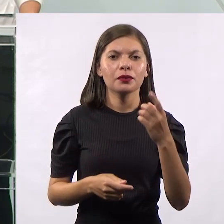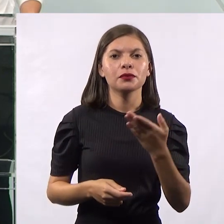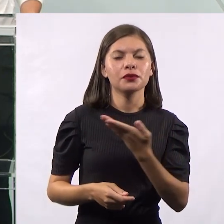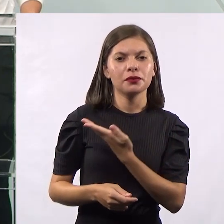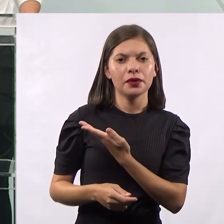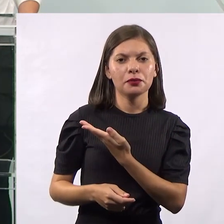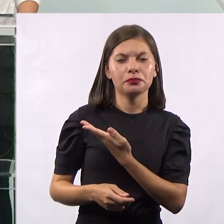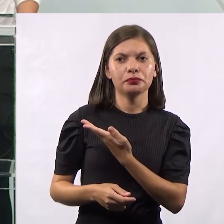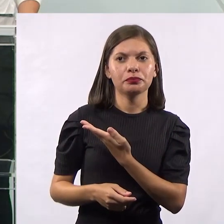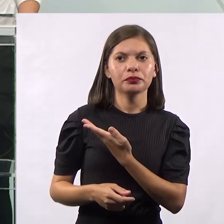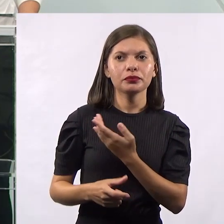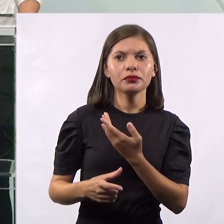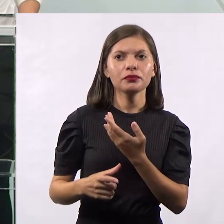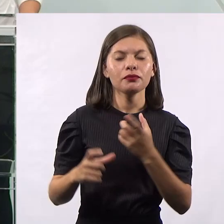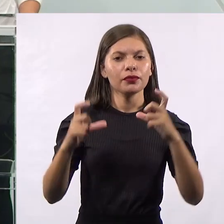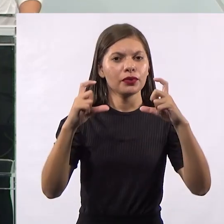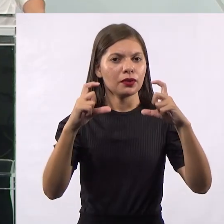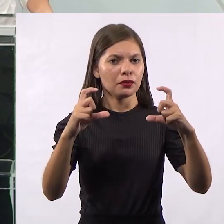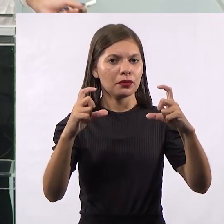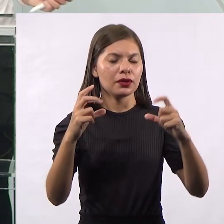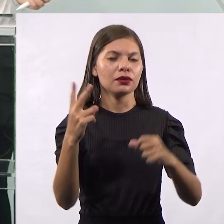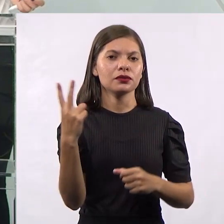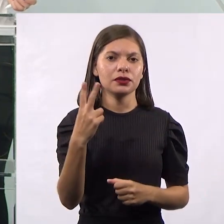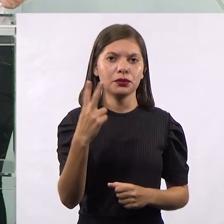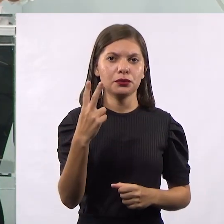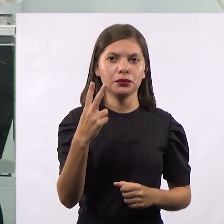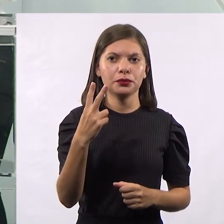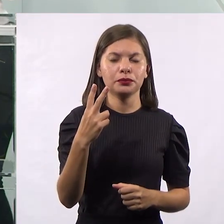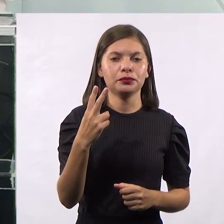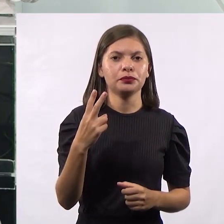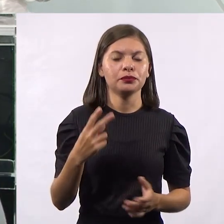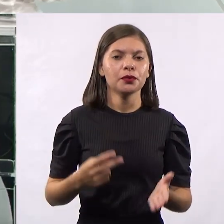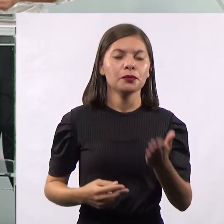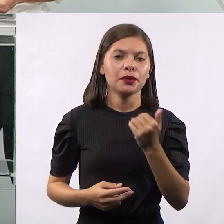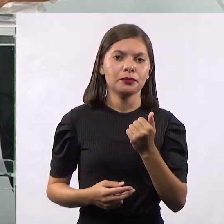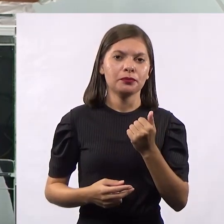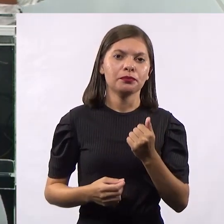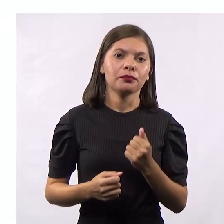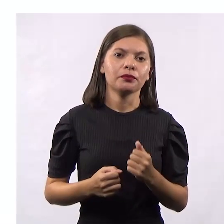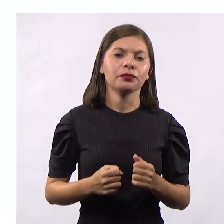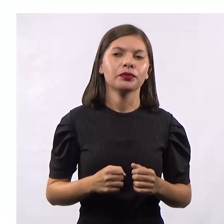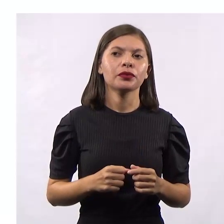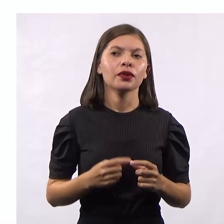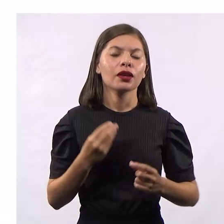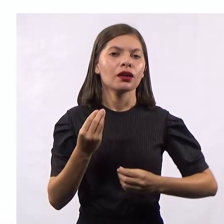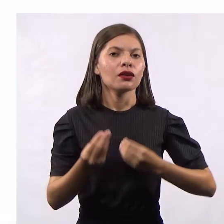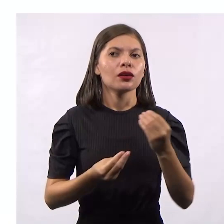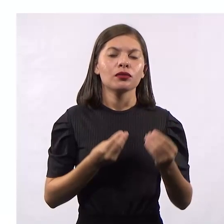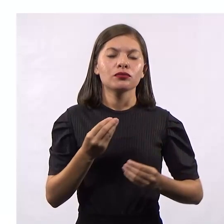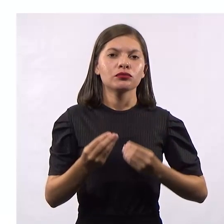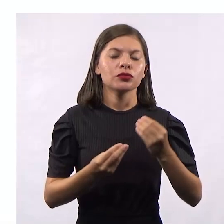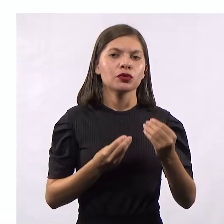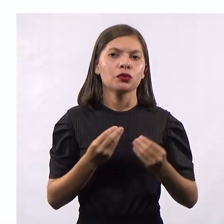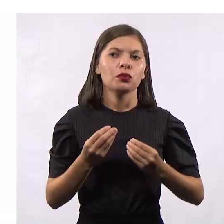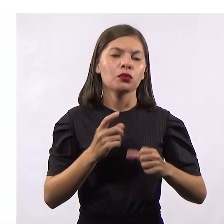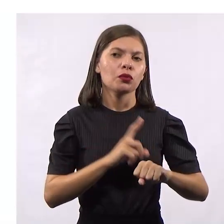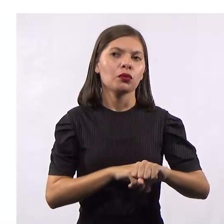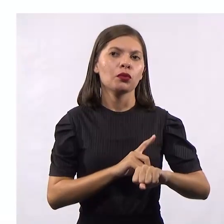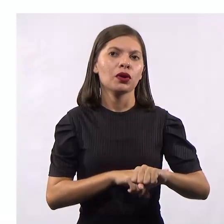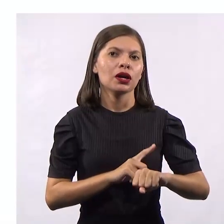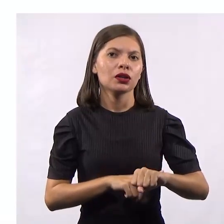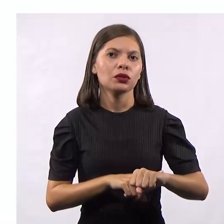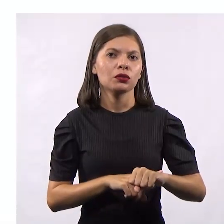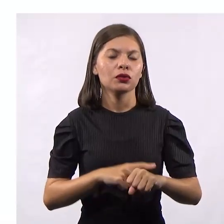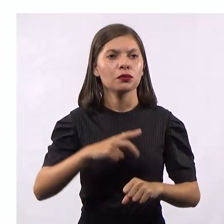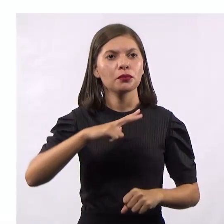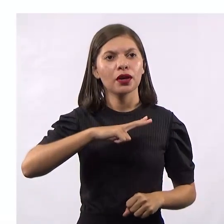pública. Vamos ver o parágrafo 2º, então, do 137? Vamos lá. Olha aí. Então, quando que é